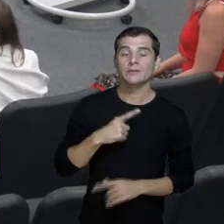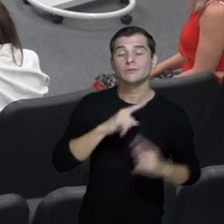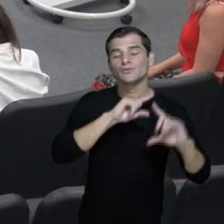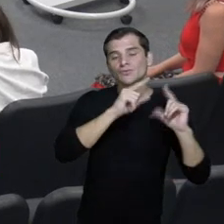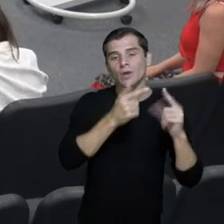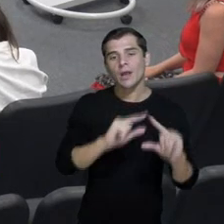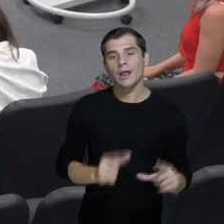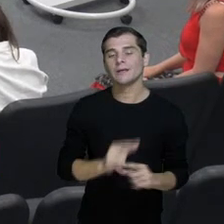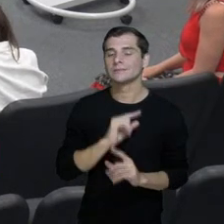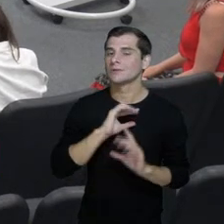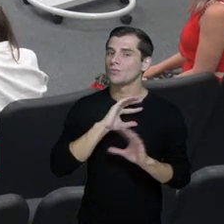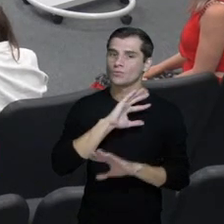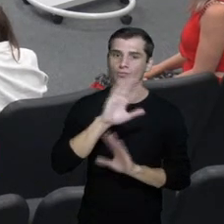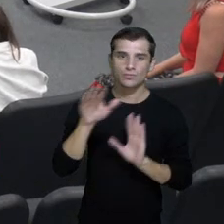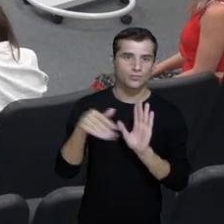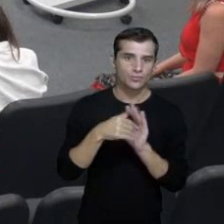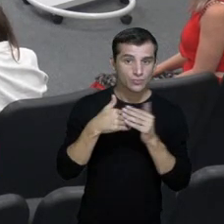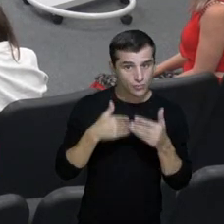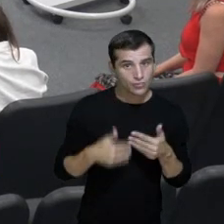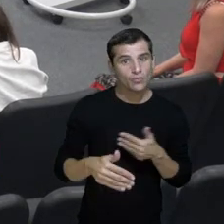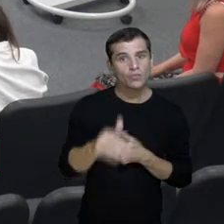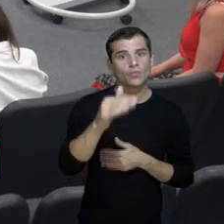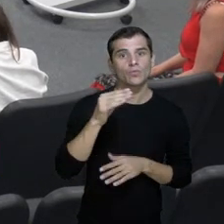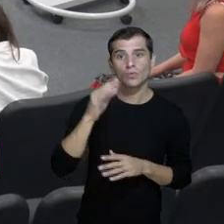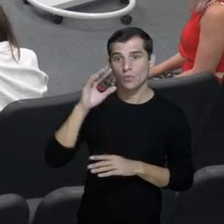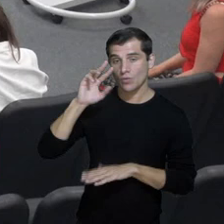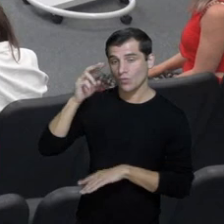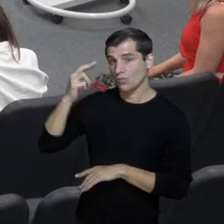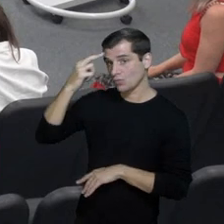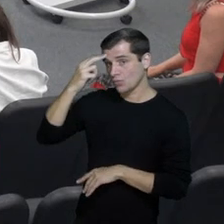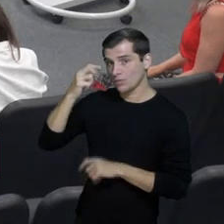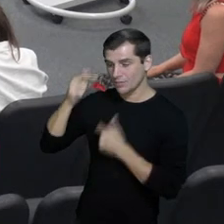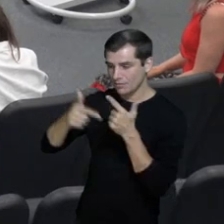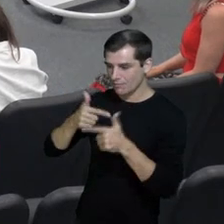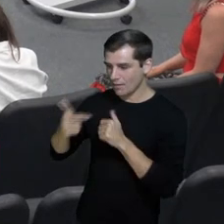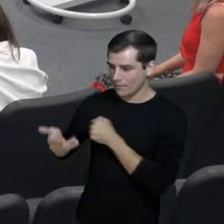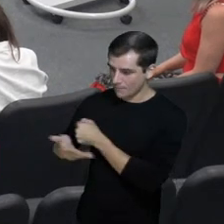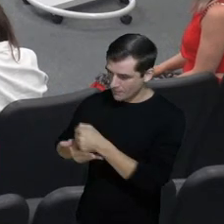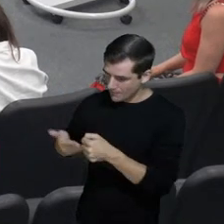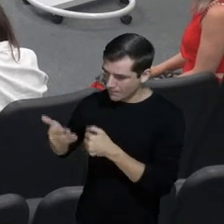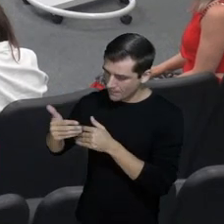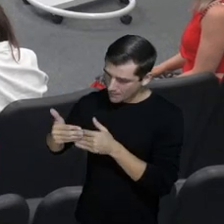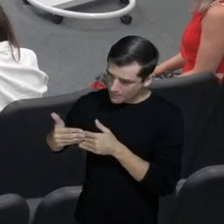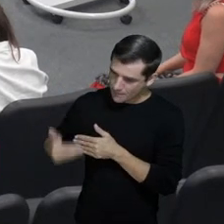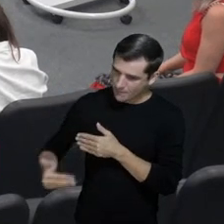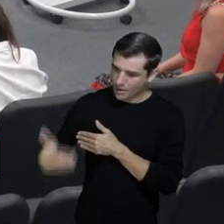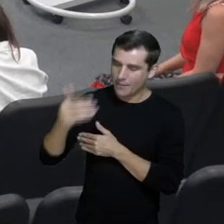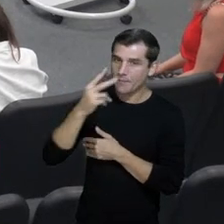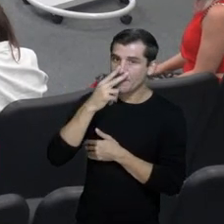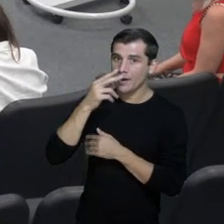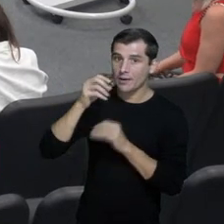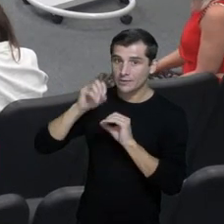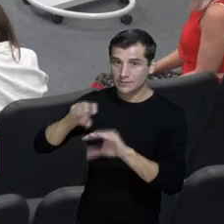então A ideia é trabalhar a cultura desde a base como se fosse uma reeducação para todos nós